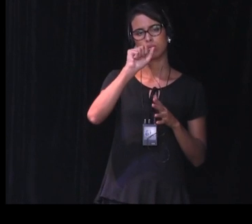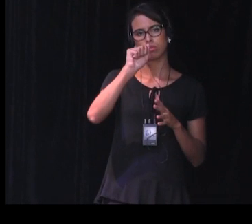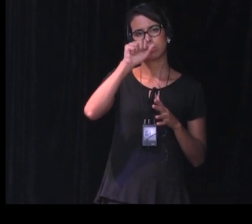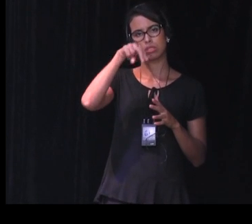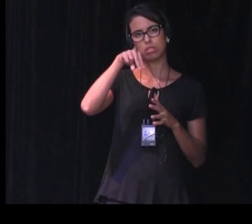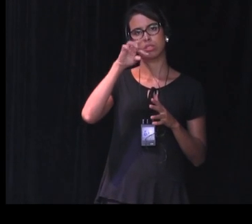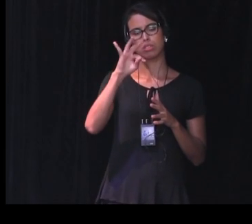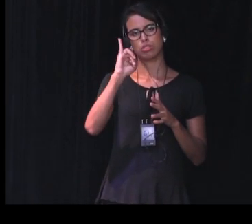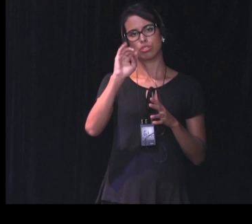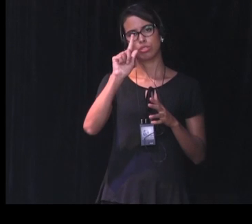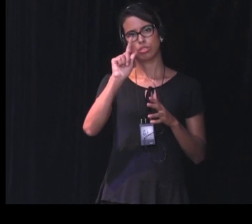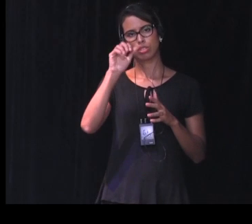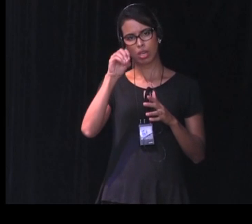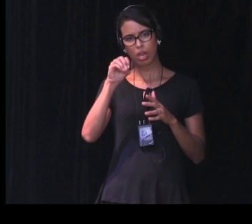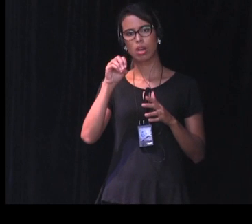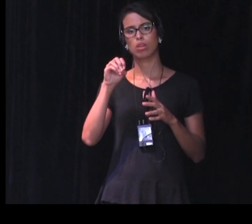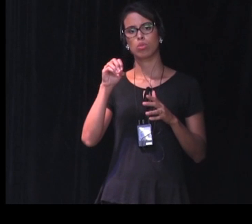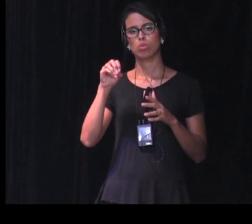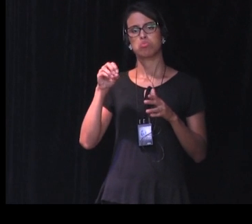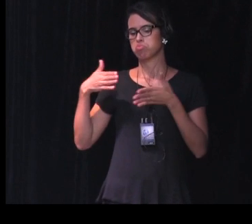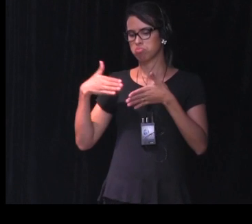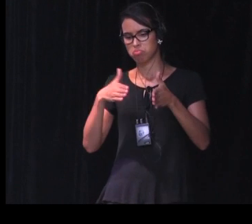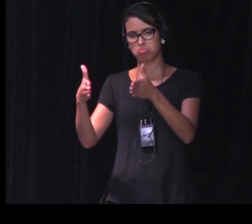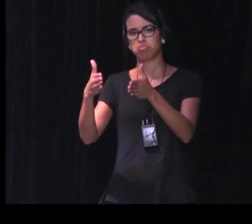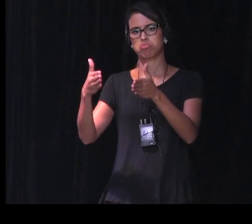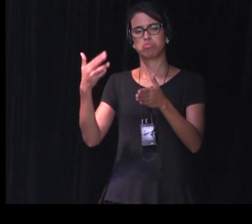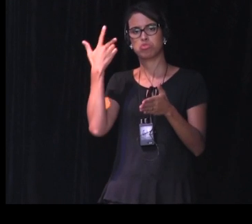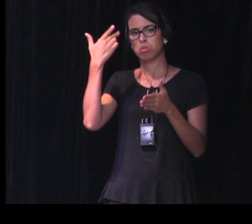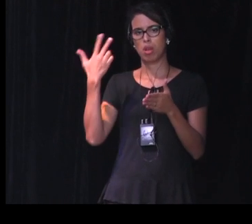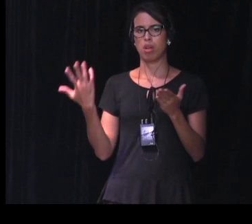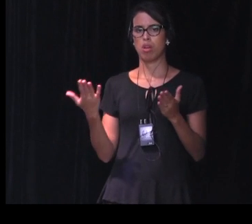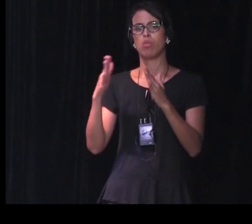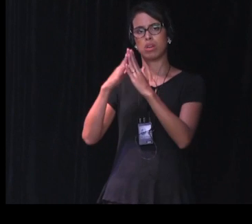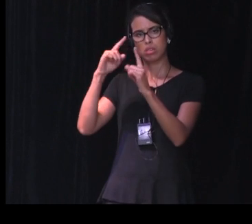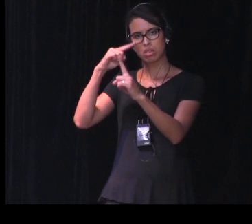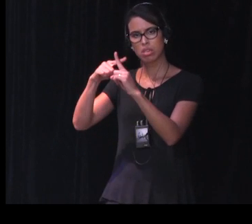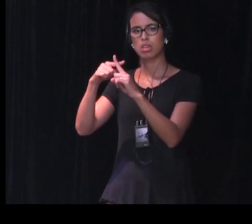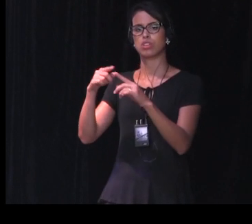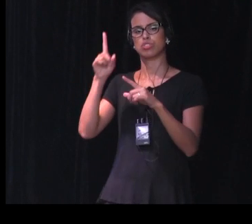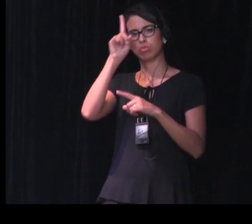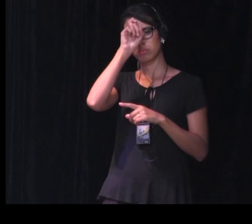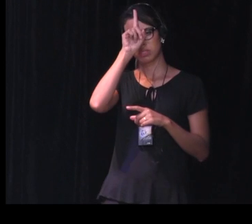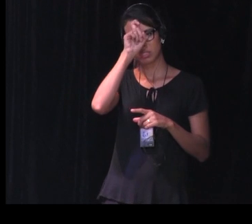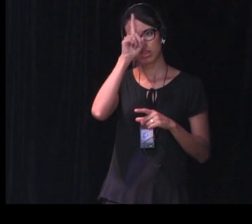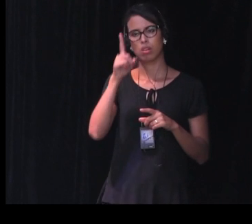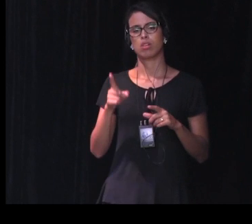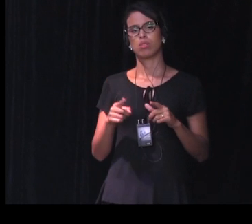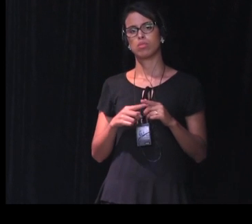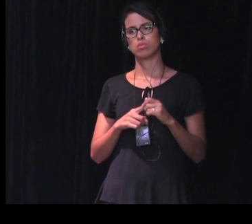diminuídas, mas em Santiago há propriedades por todas as partes. A